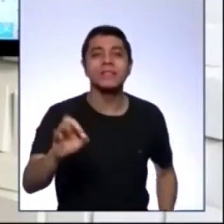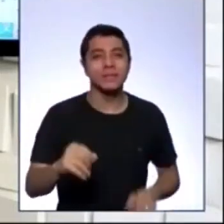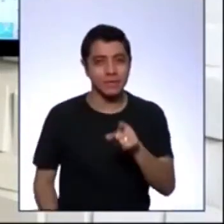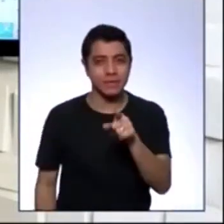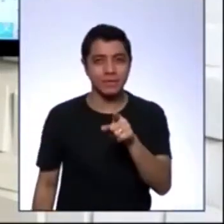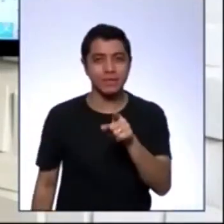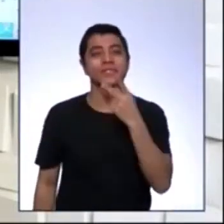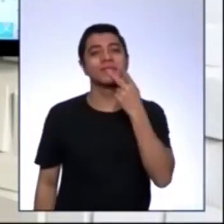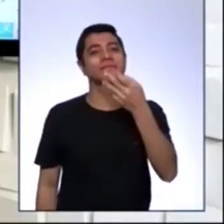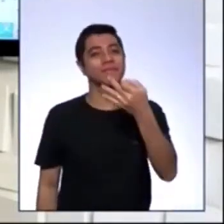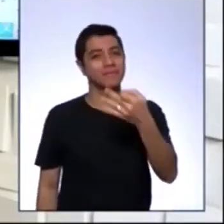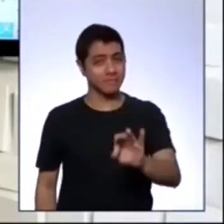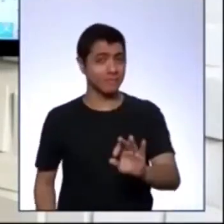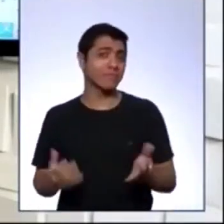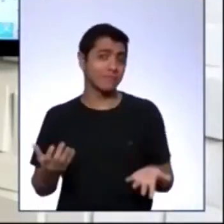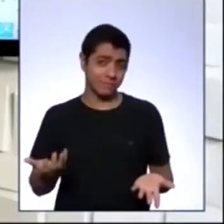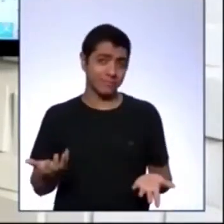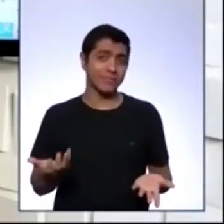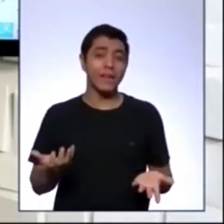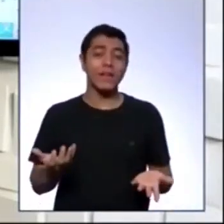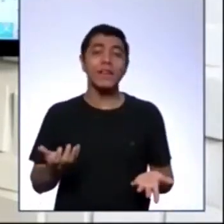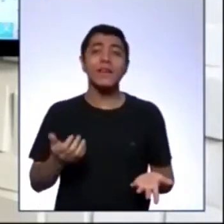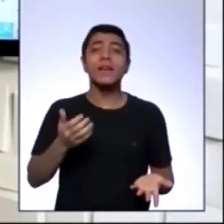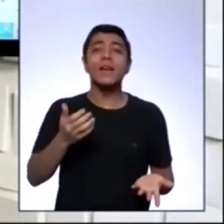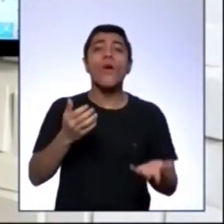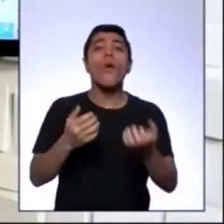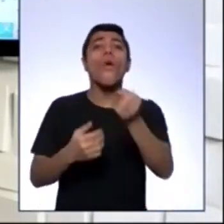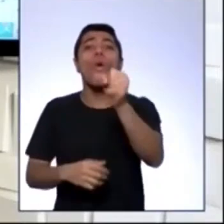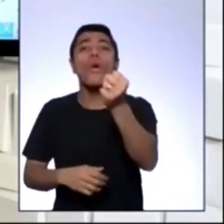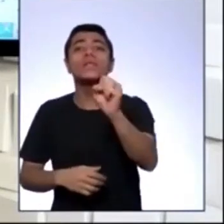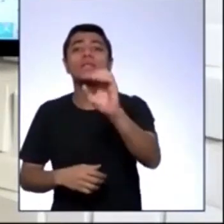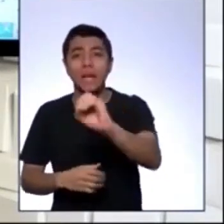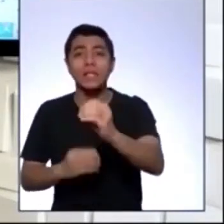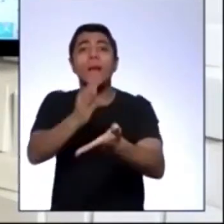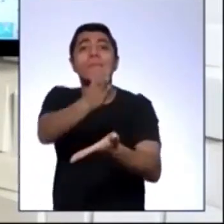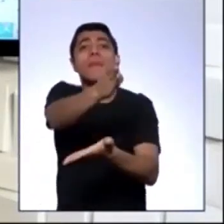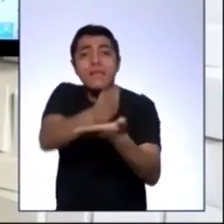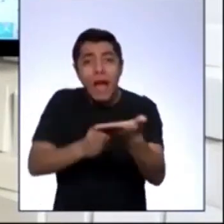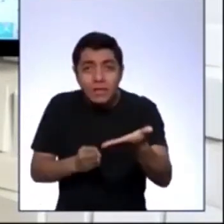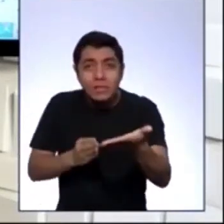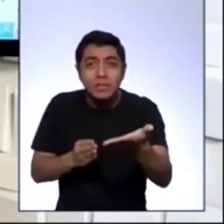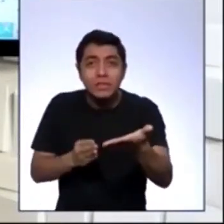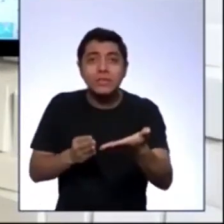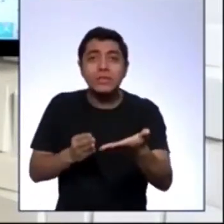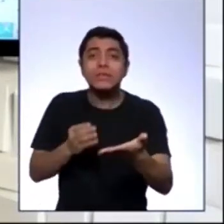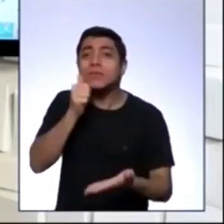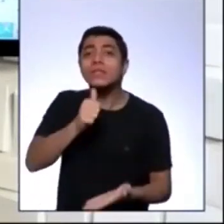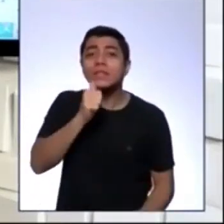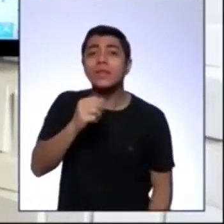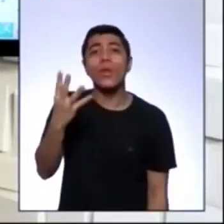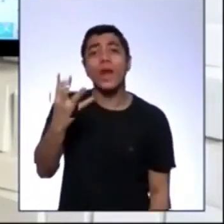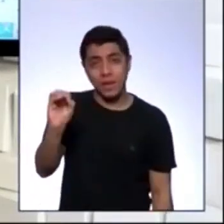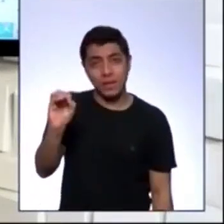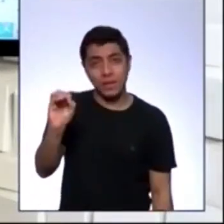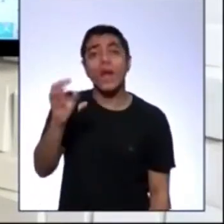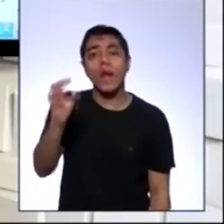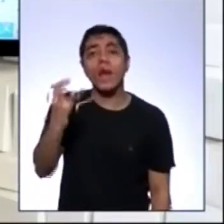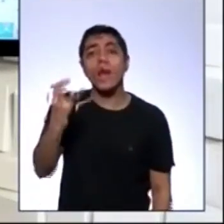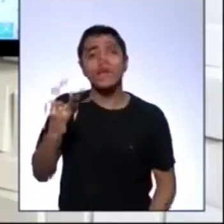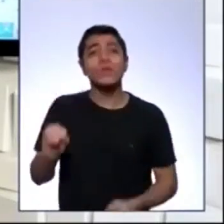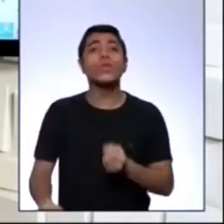que é a metade metade de 80 50 por cento tudo bem gente mas eu vou te mostrar